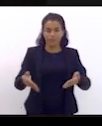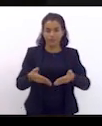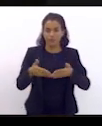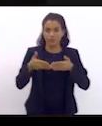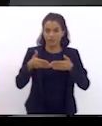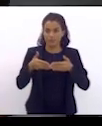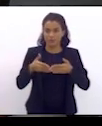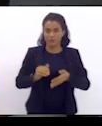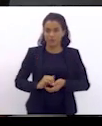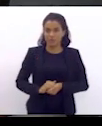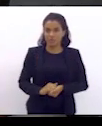a sessão